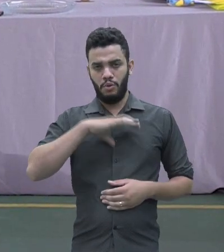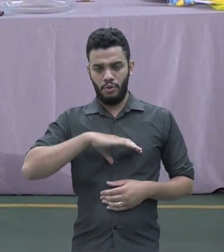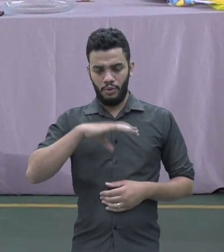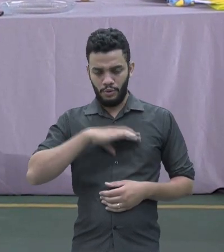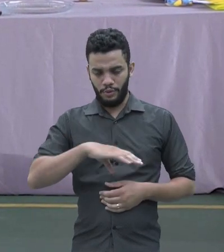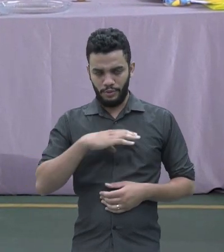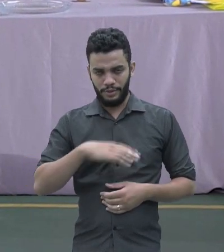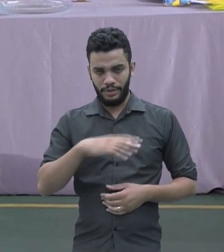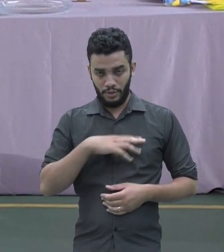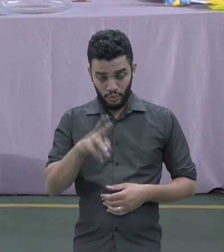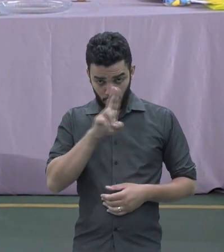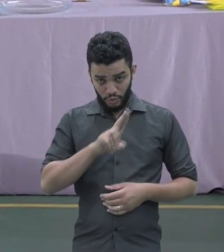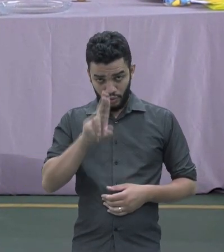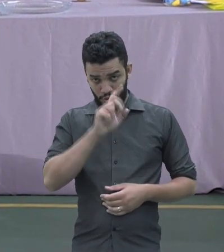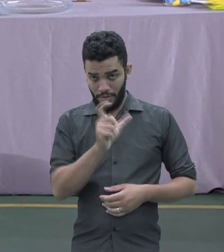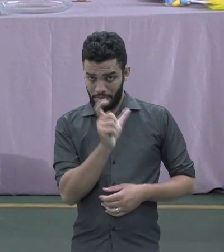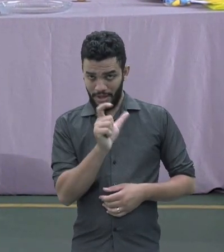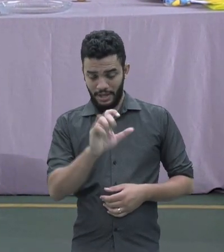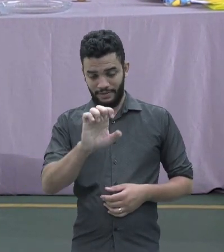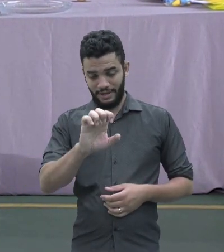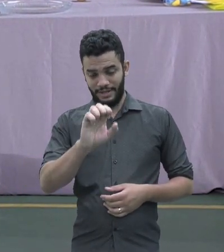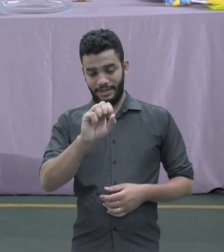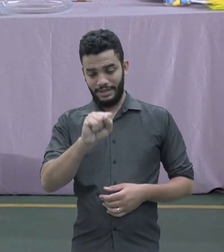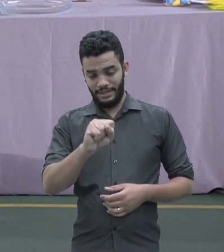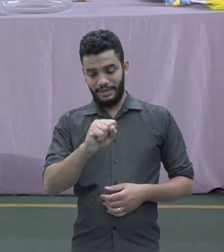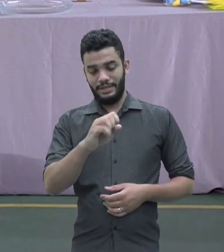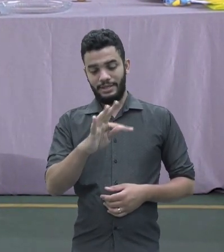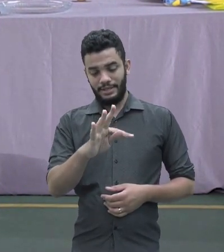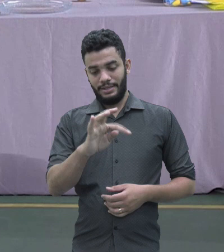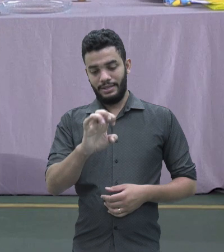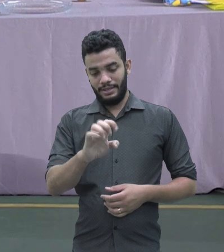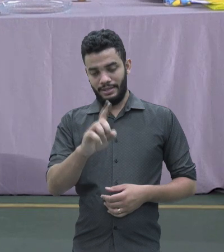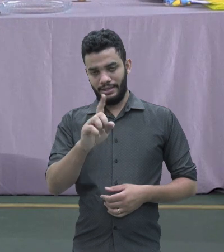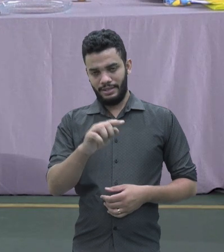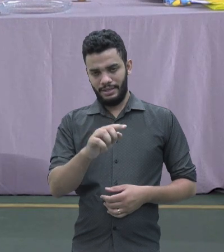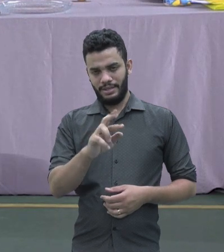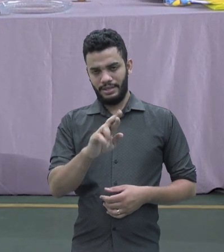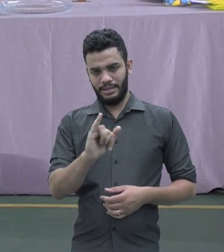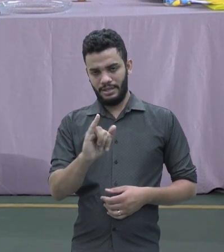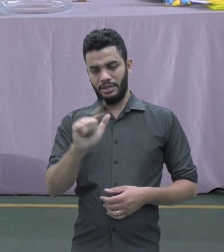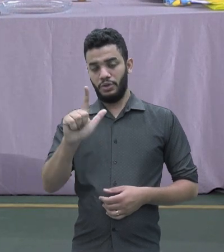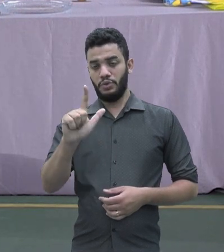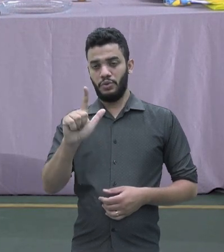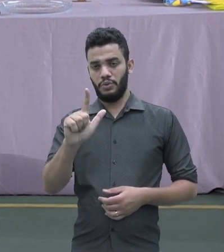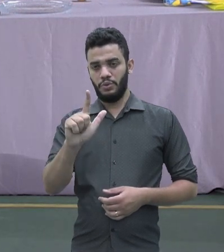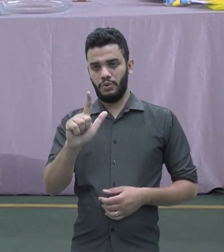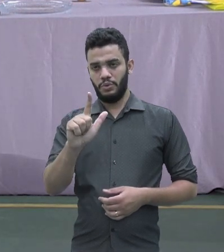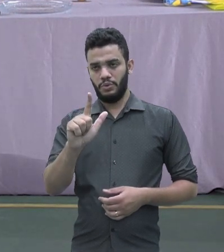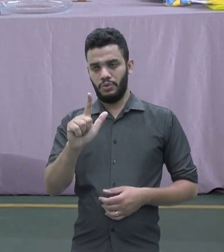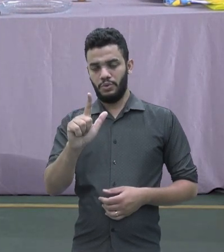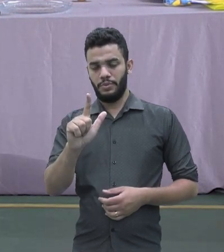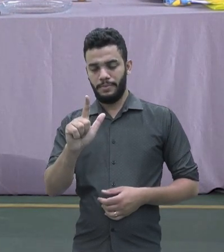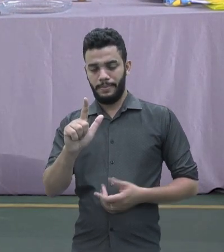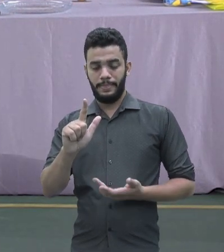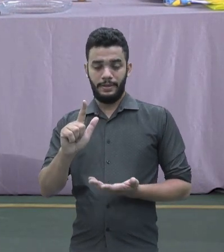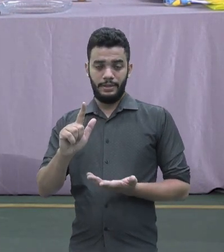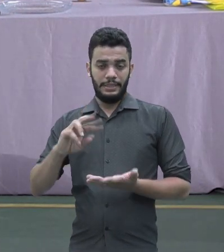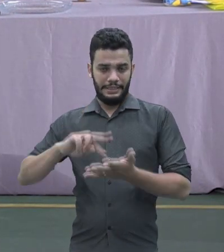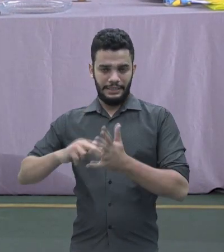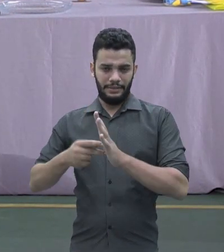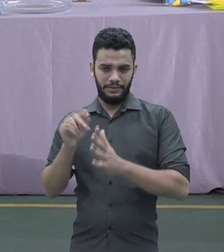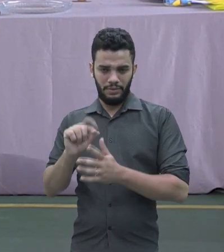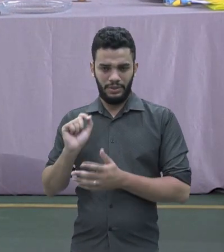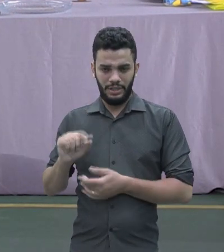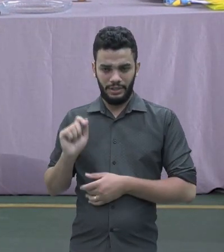e não consegue colher, ela fala assim, foi uma colheita estéril, foi sem... Não foi uma